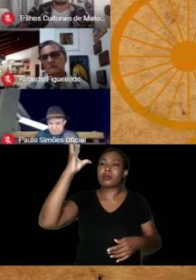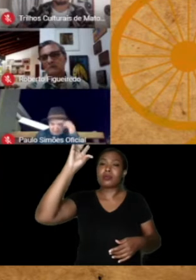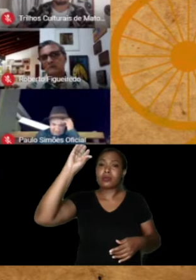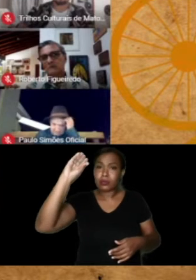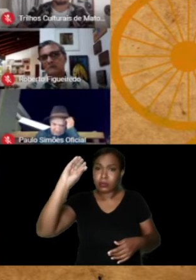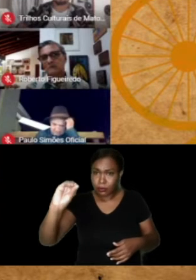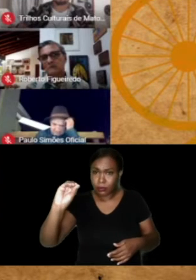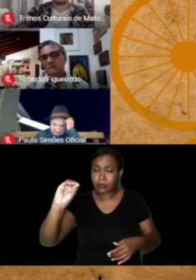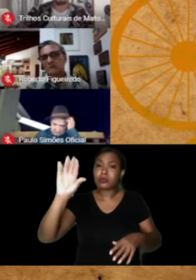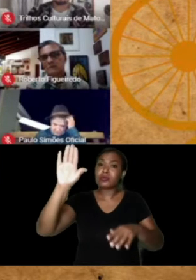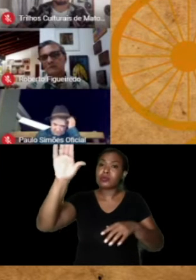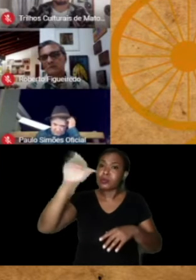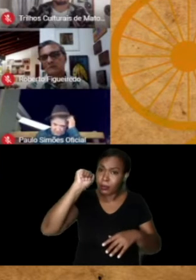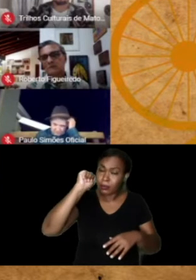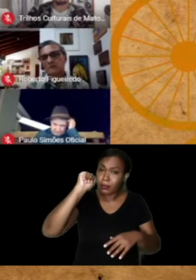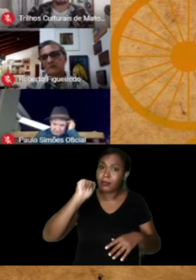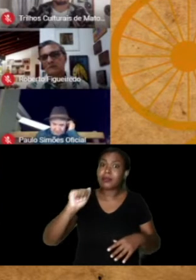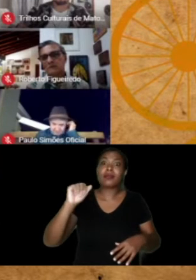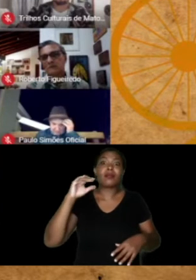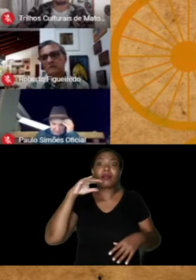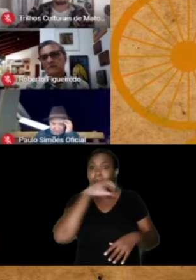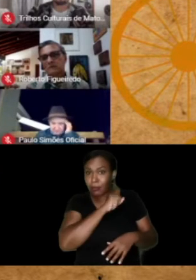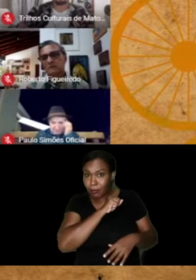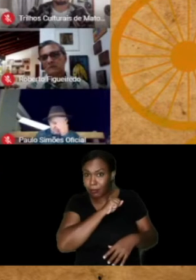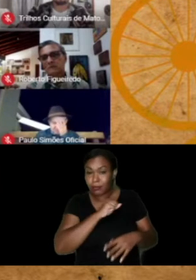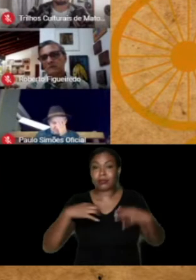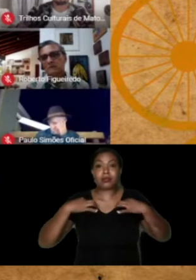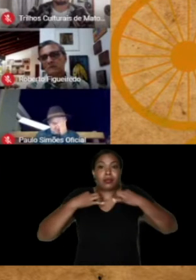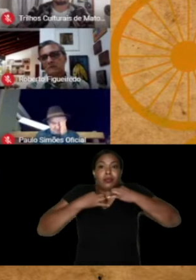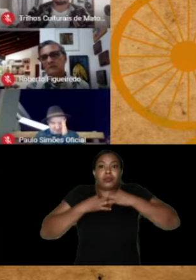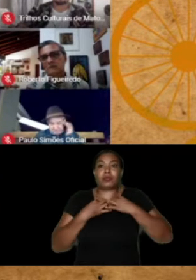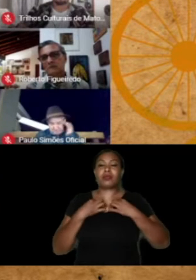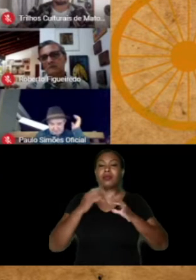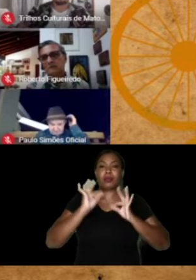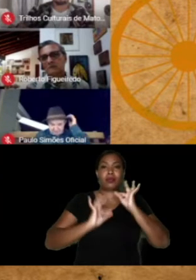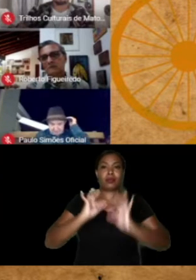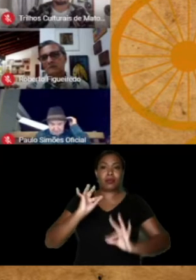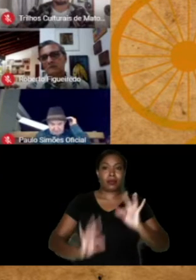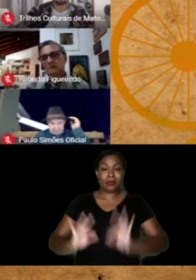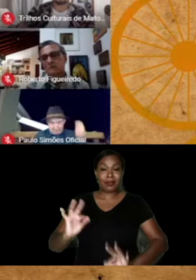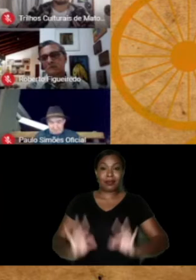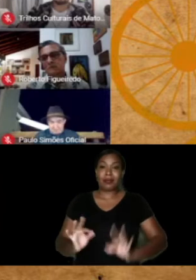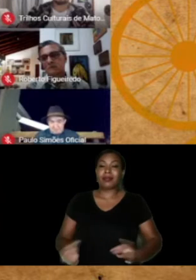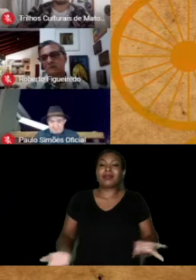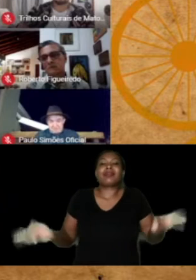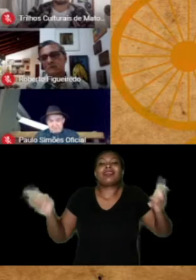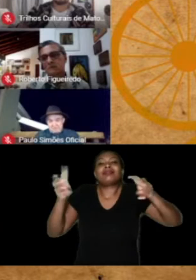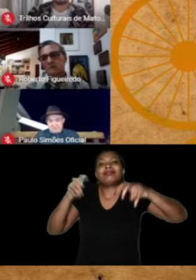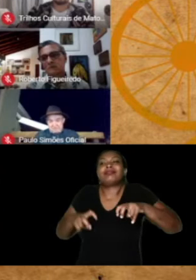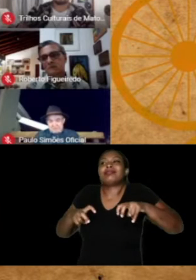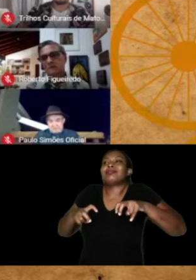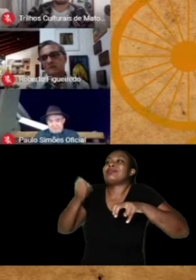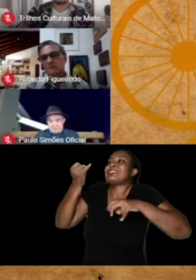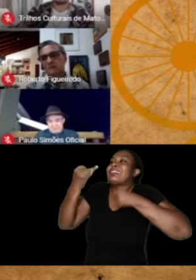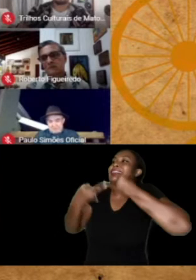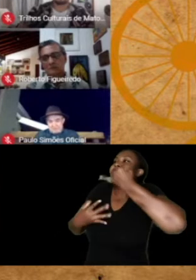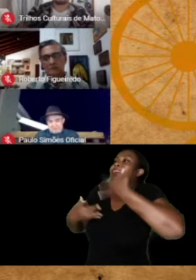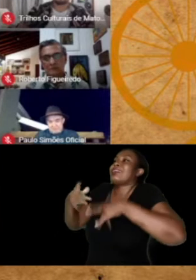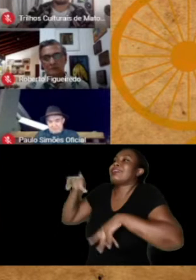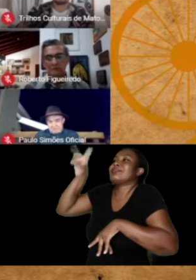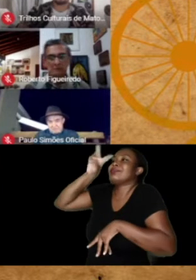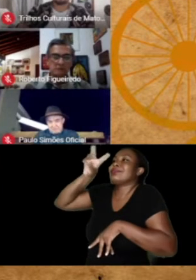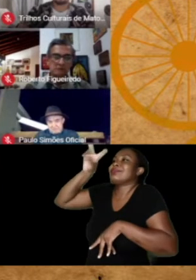aqui, ele já corria colocar o uniforme e ele ia contar história. Eles têm